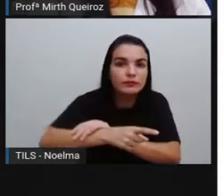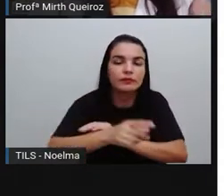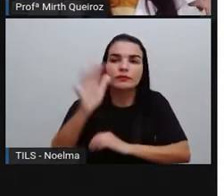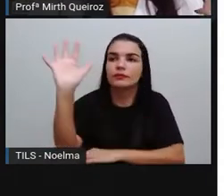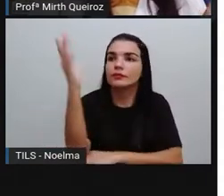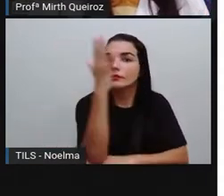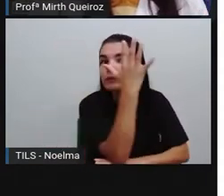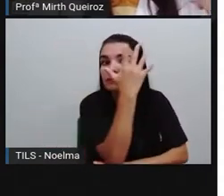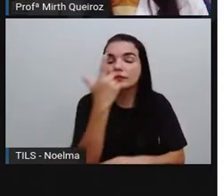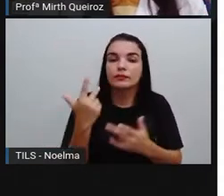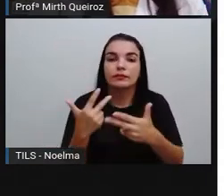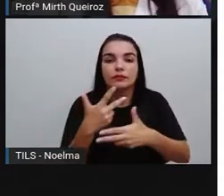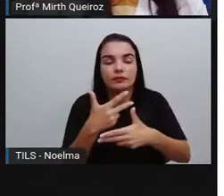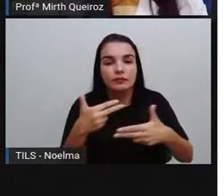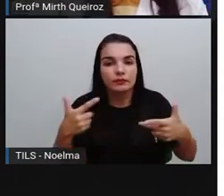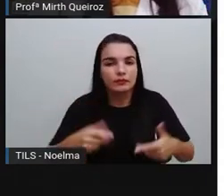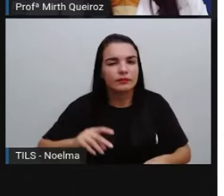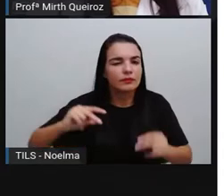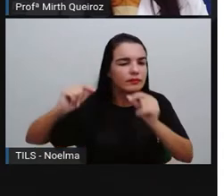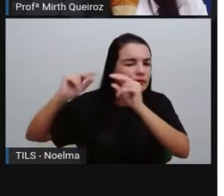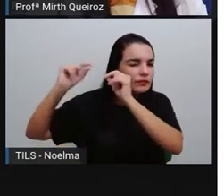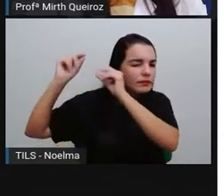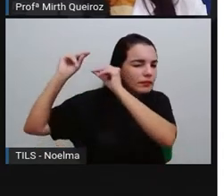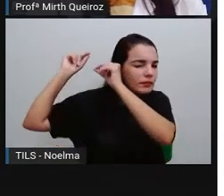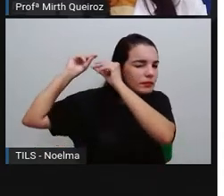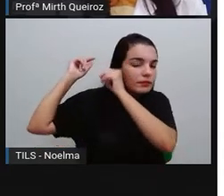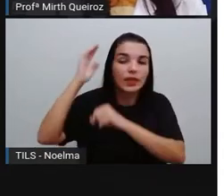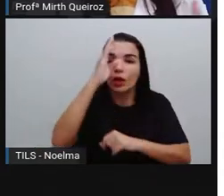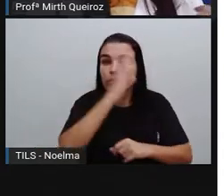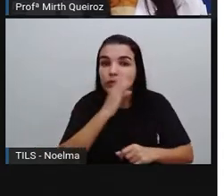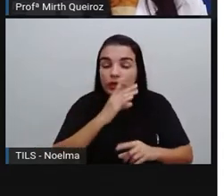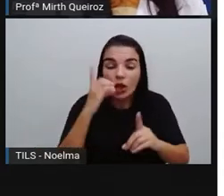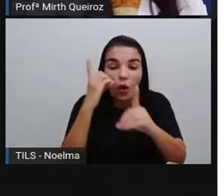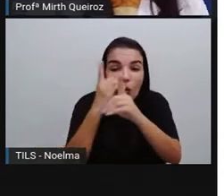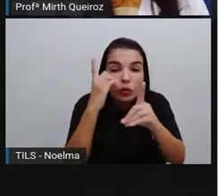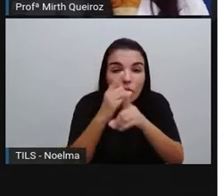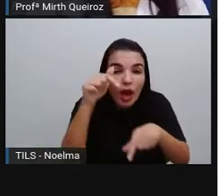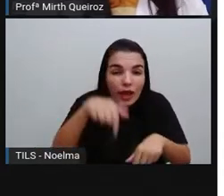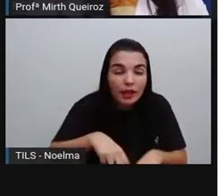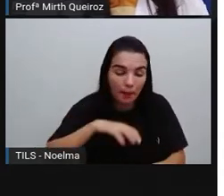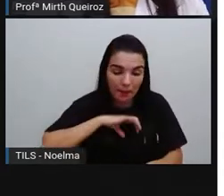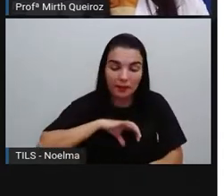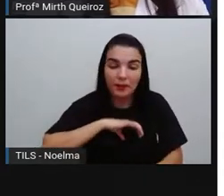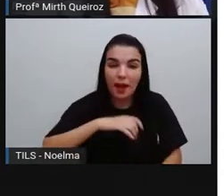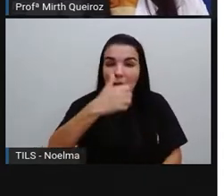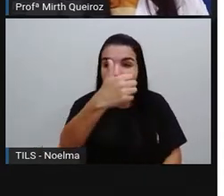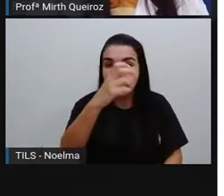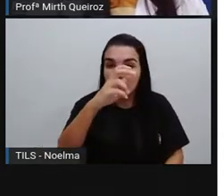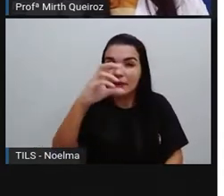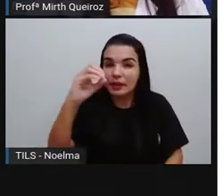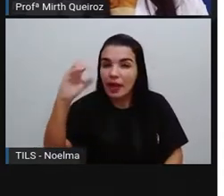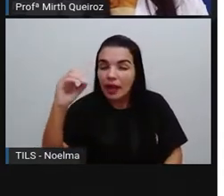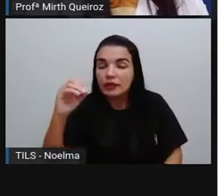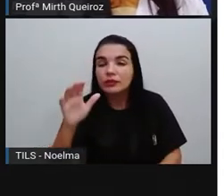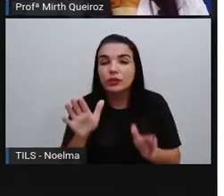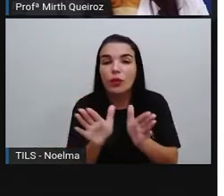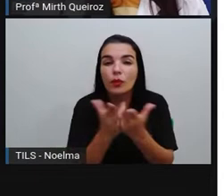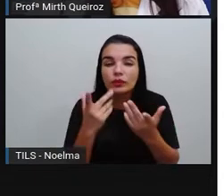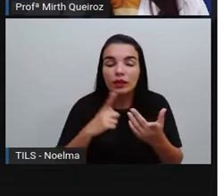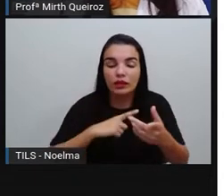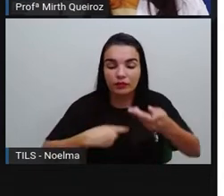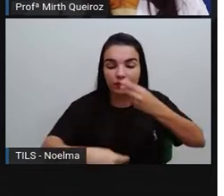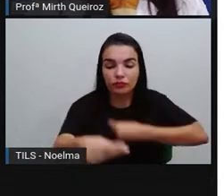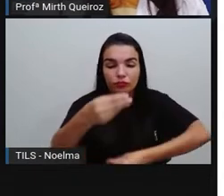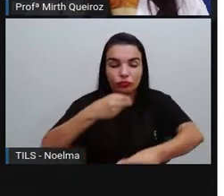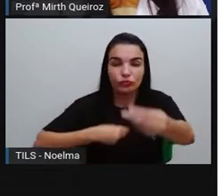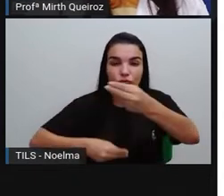natural, aconteceu já desde lá, de quando o Brasil foi encontrado, em 1500, né? Onde houve a prática de escambo, na